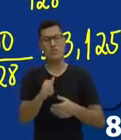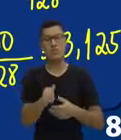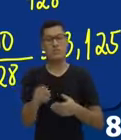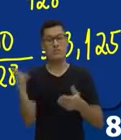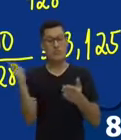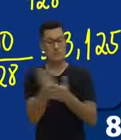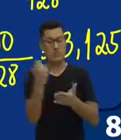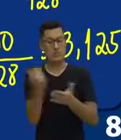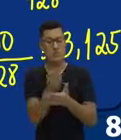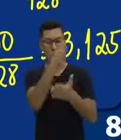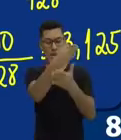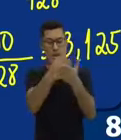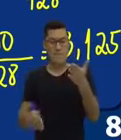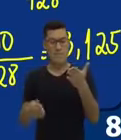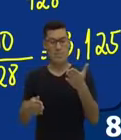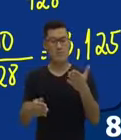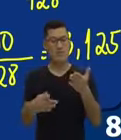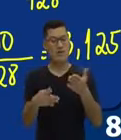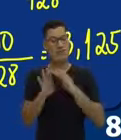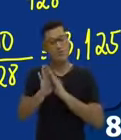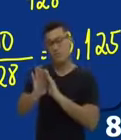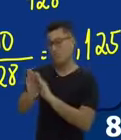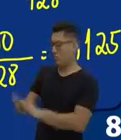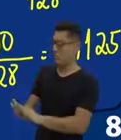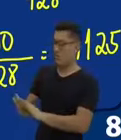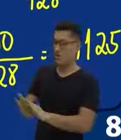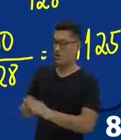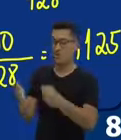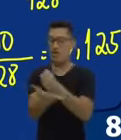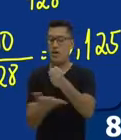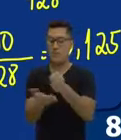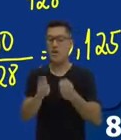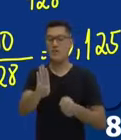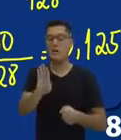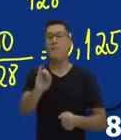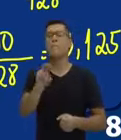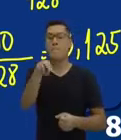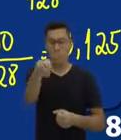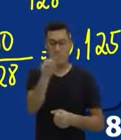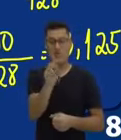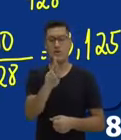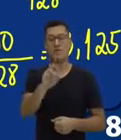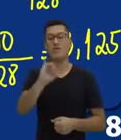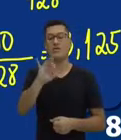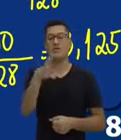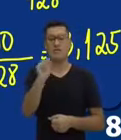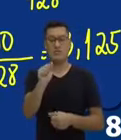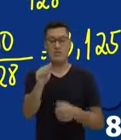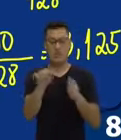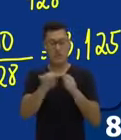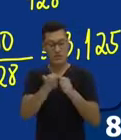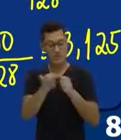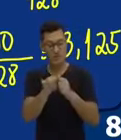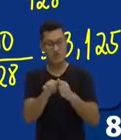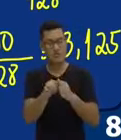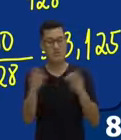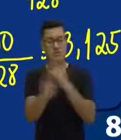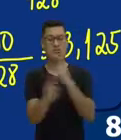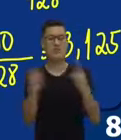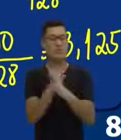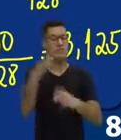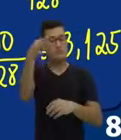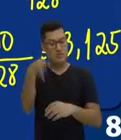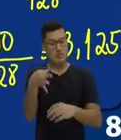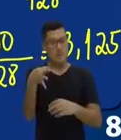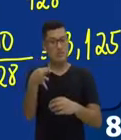apareceu a metade, que não deixa de ser também uma base binária. Base binária é porque o 2 está aparecendo lá embaixo. Aparece esse 2 aí envolvido. É verdade. Tá?